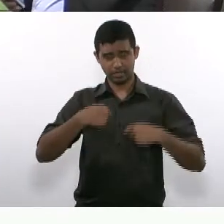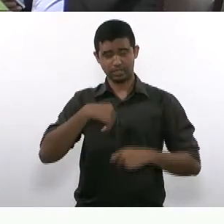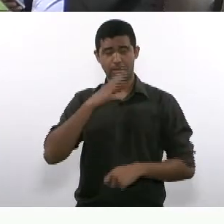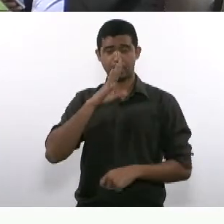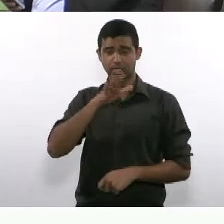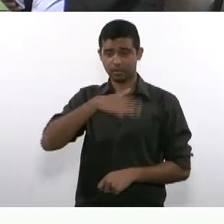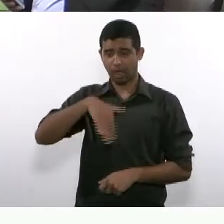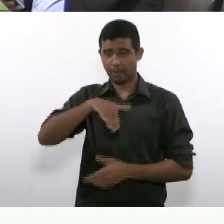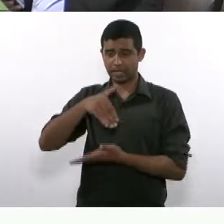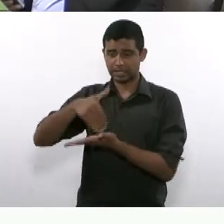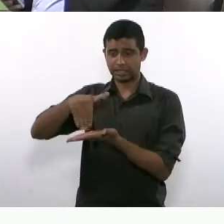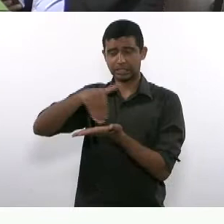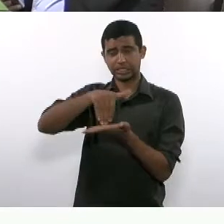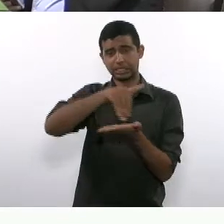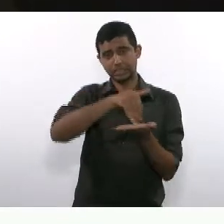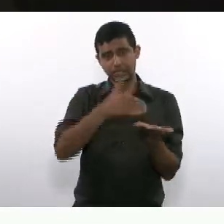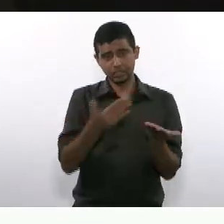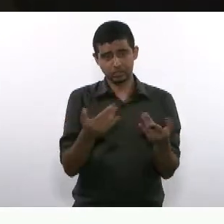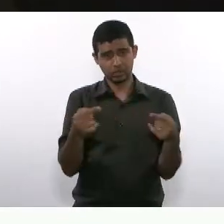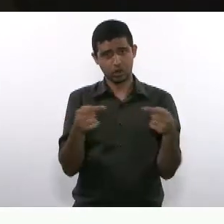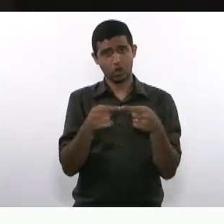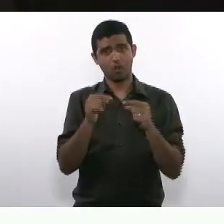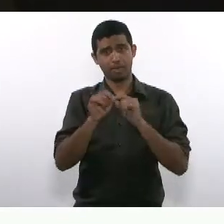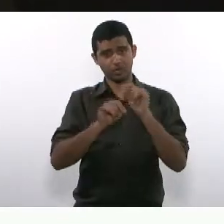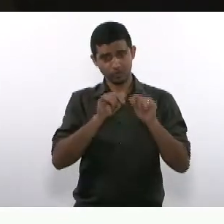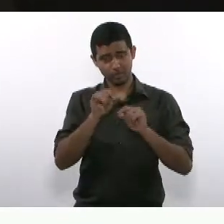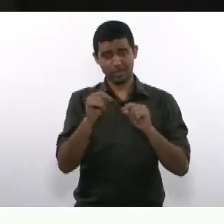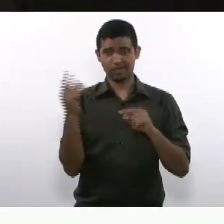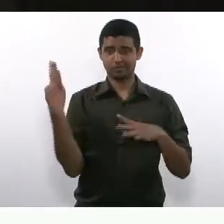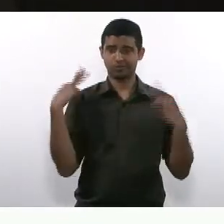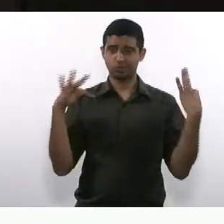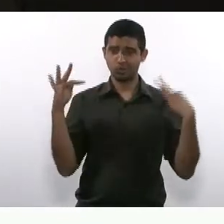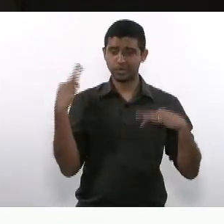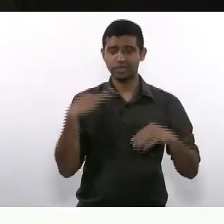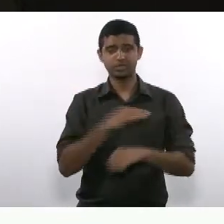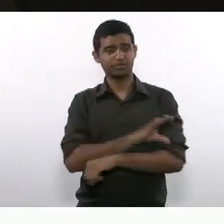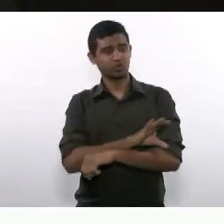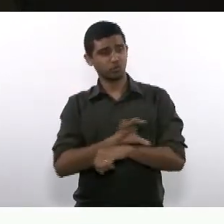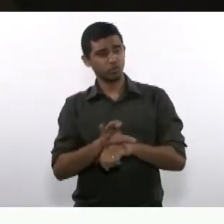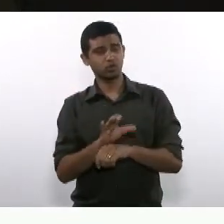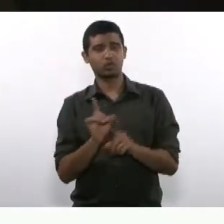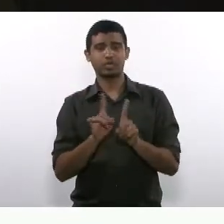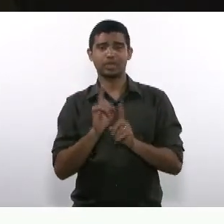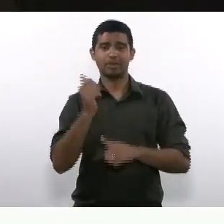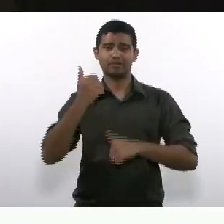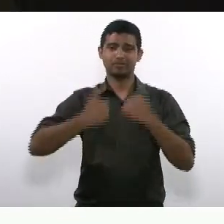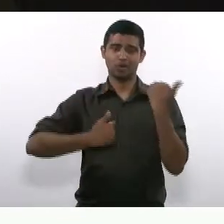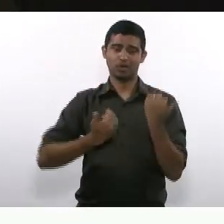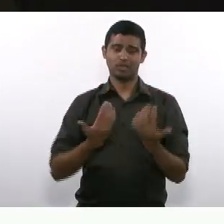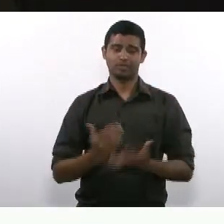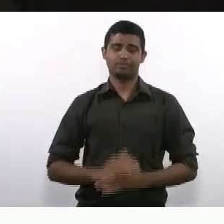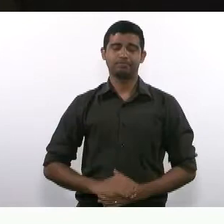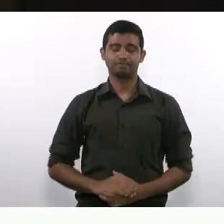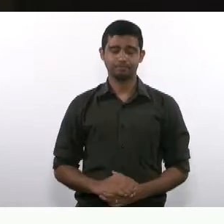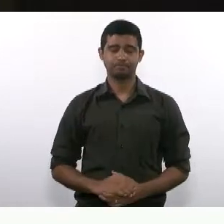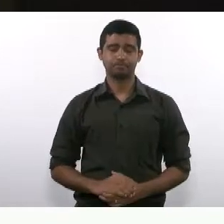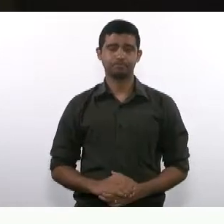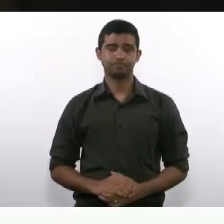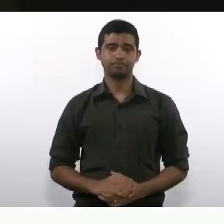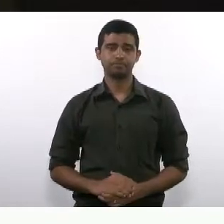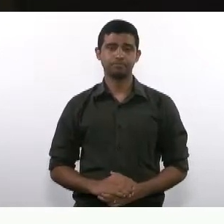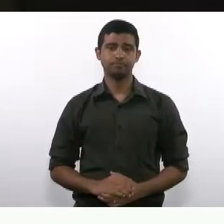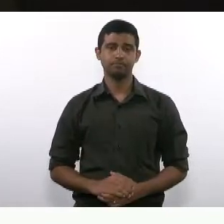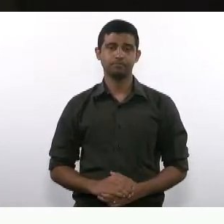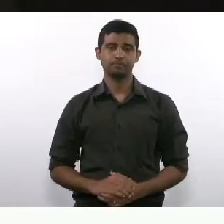secretarias que têm tudo a ver com a questão do turismo, com a questão da cultura, com a questão do esporte. Quer dizer,